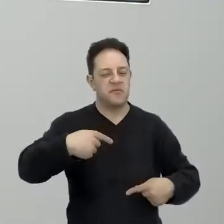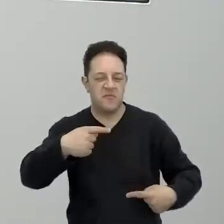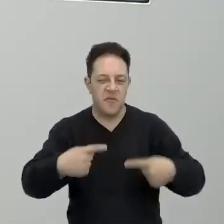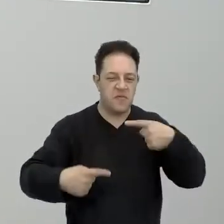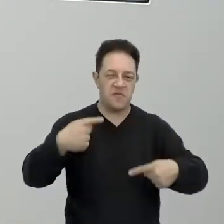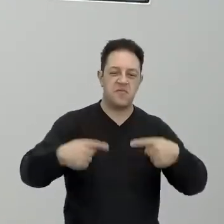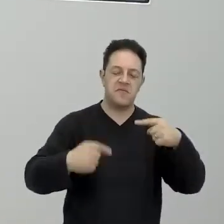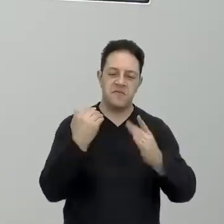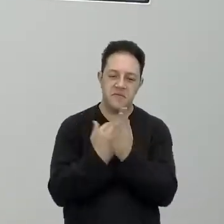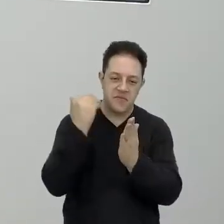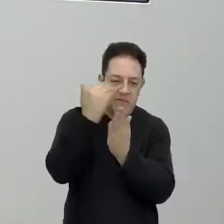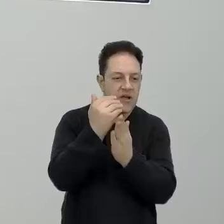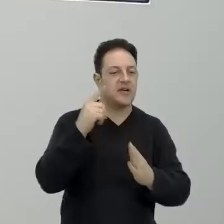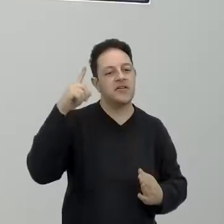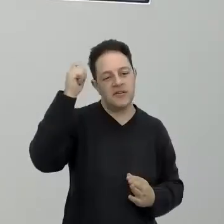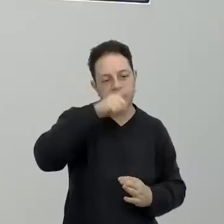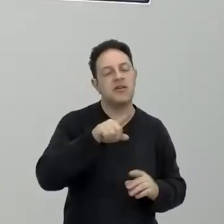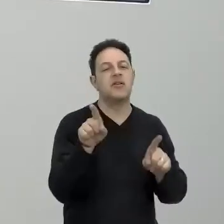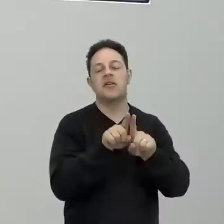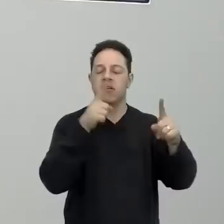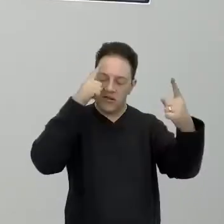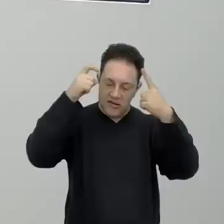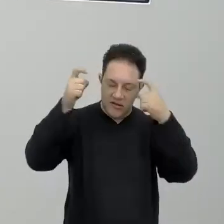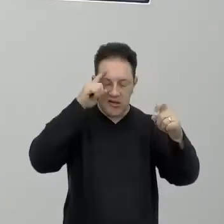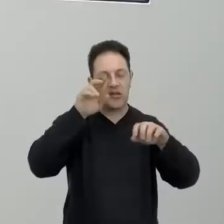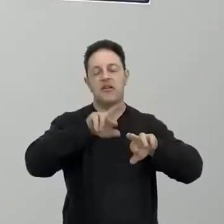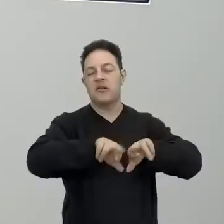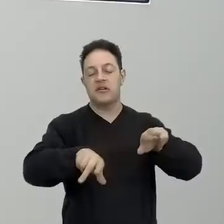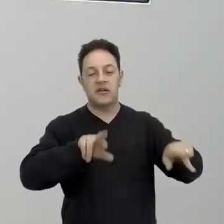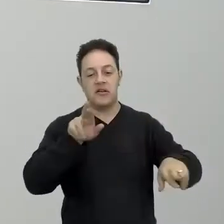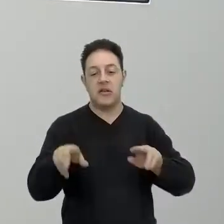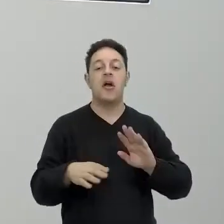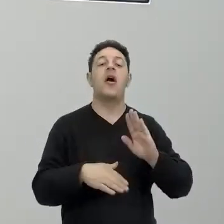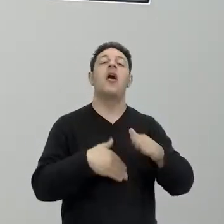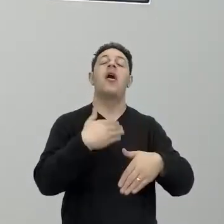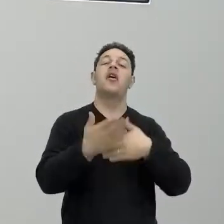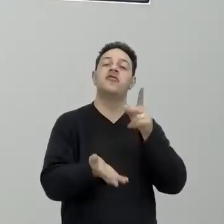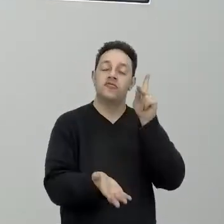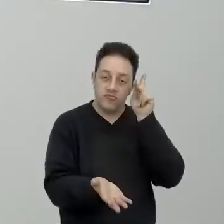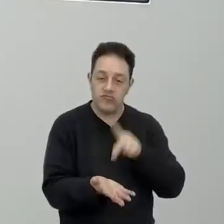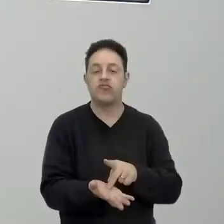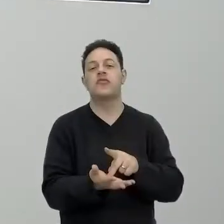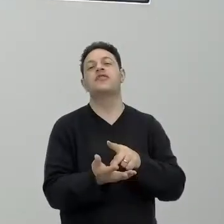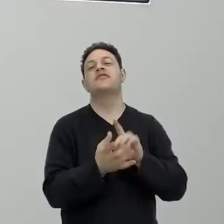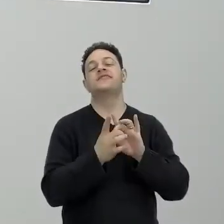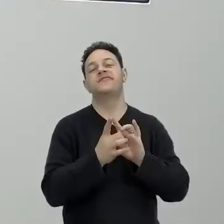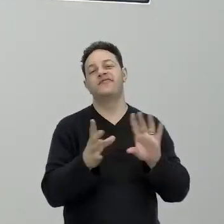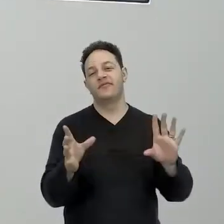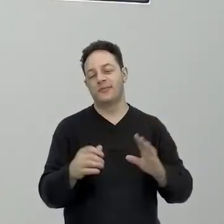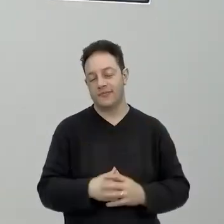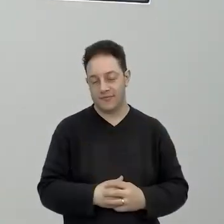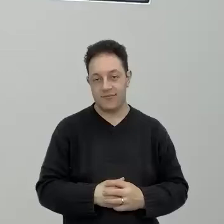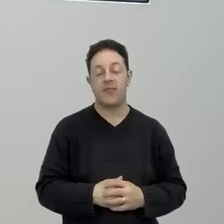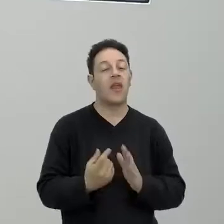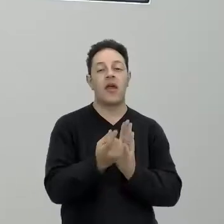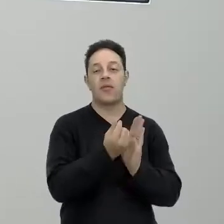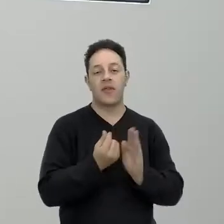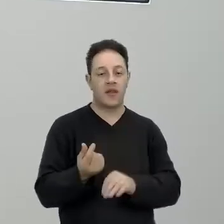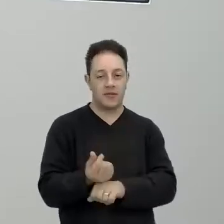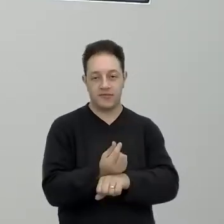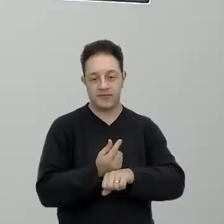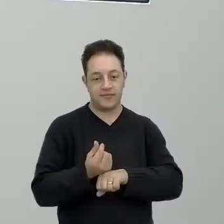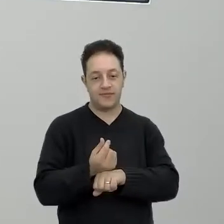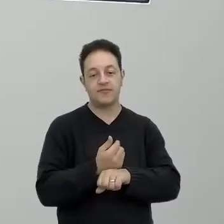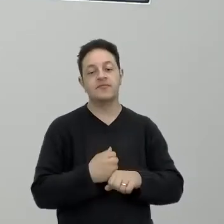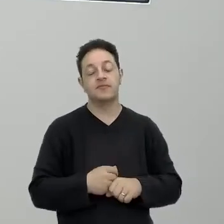né? Para as ideias do liberalismo e etc., até que se consolida o capitalismo. Então, o racismo ele vem se